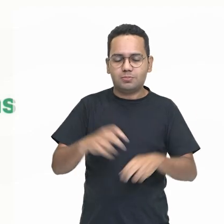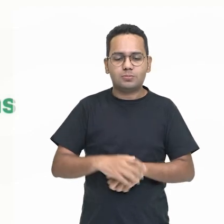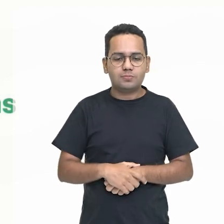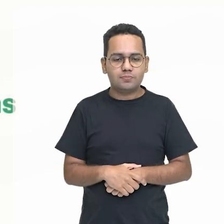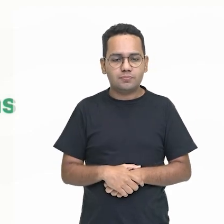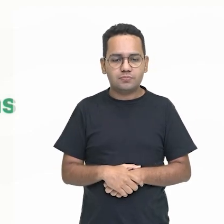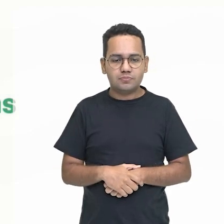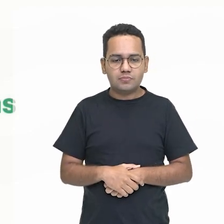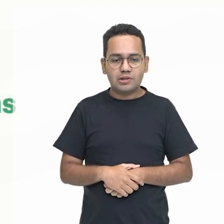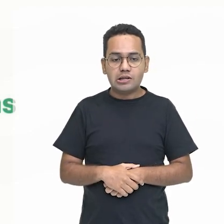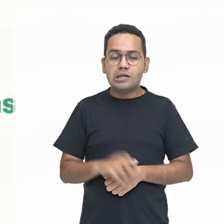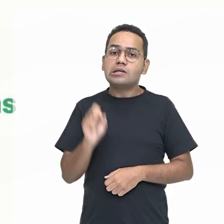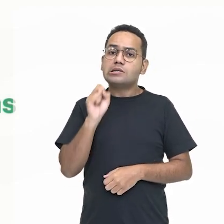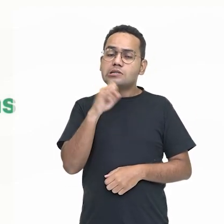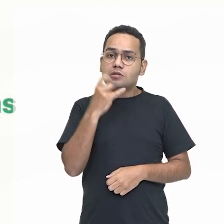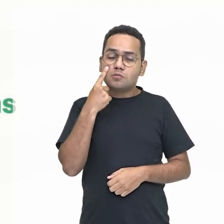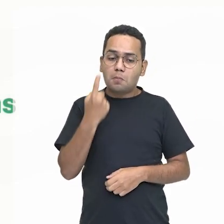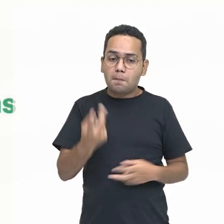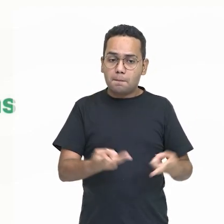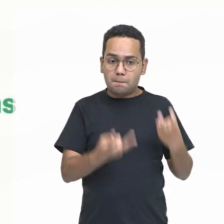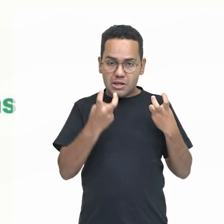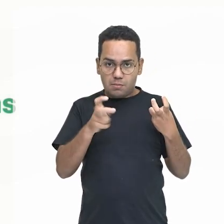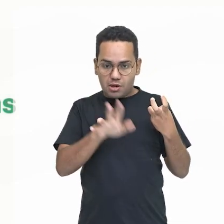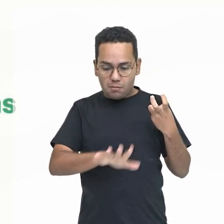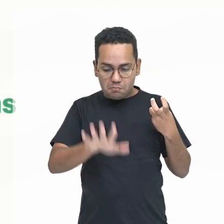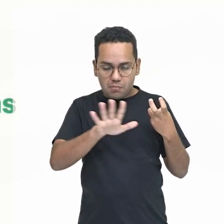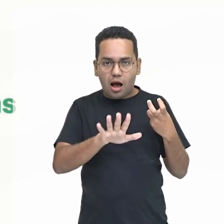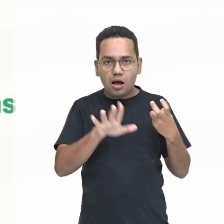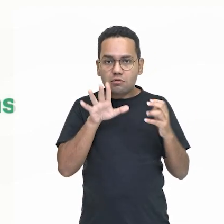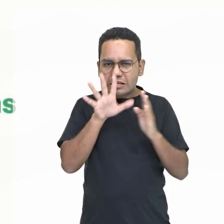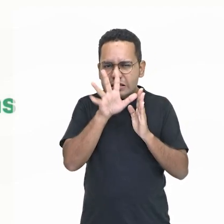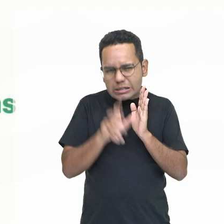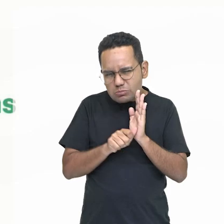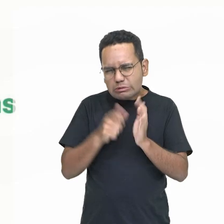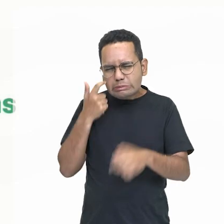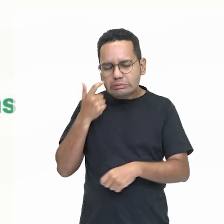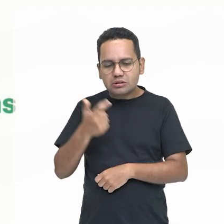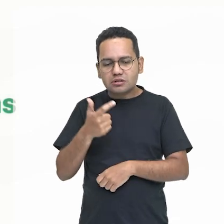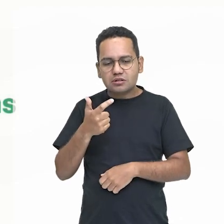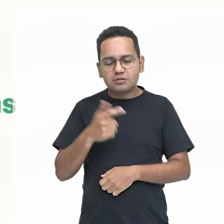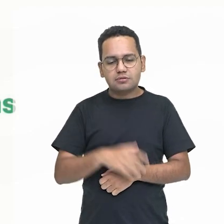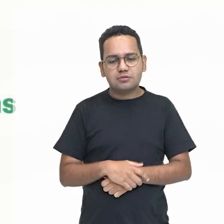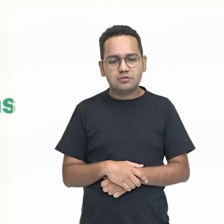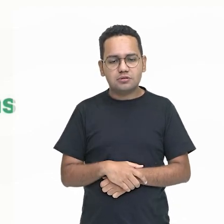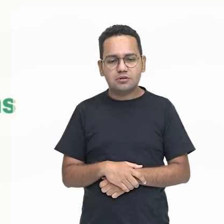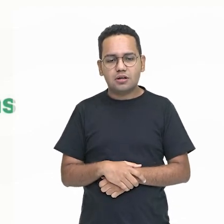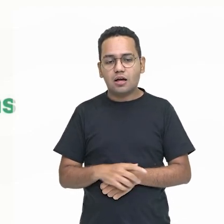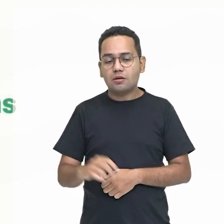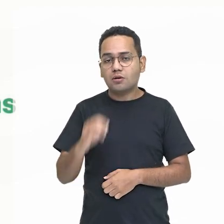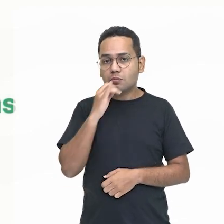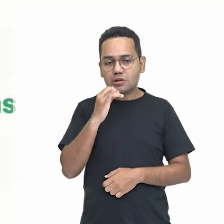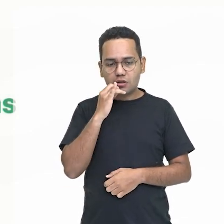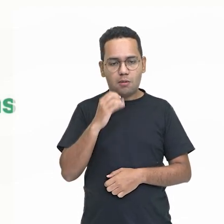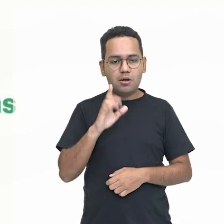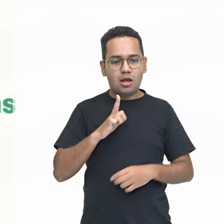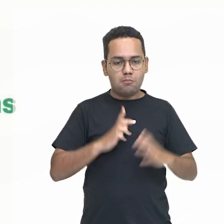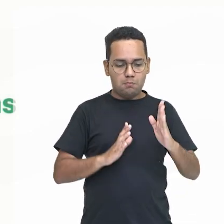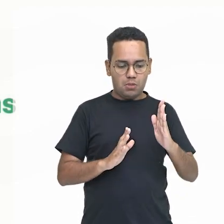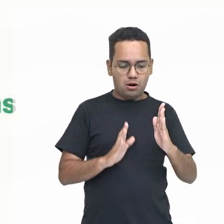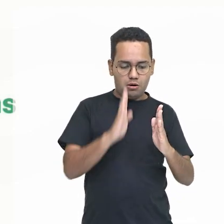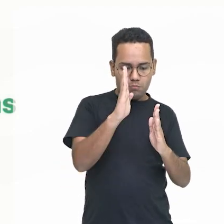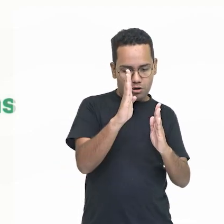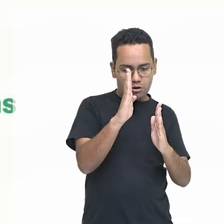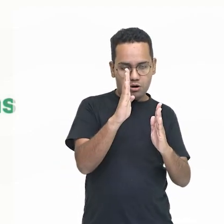verem este símbolo, eu tenho aqui o gerador, é simbolizado por duas barras paralelas